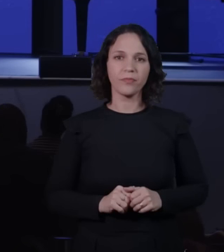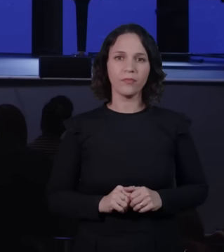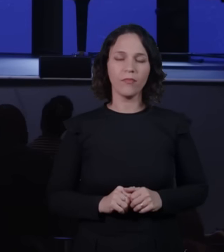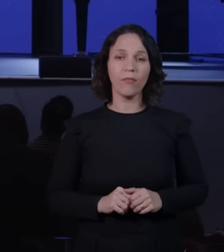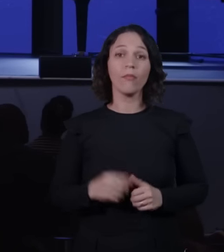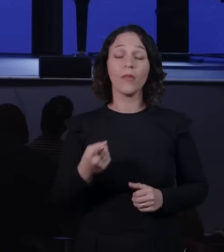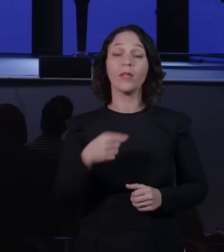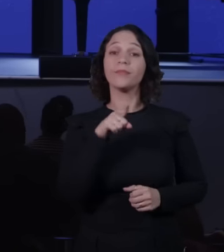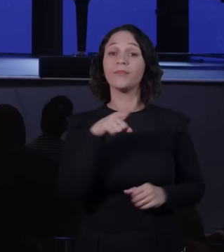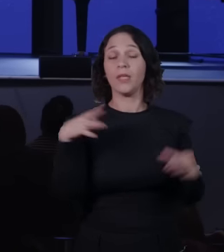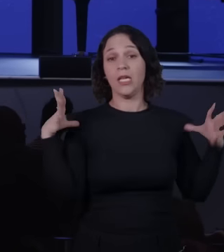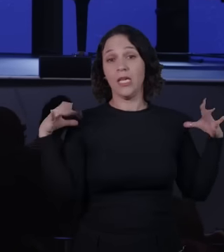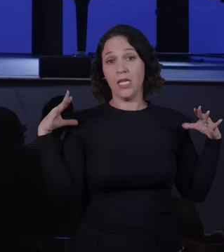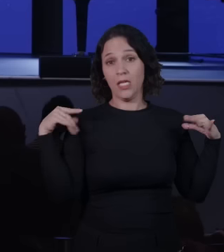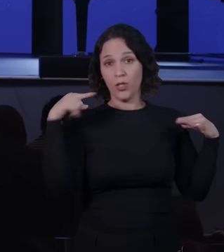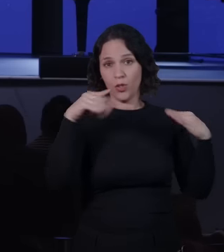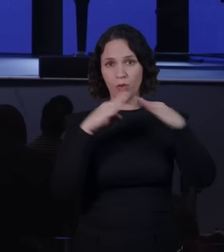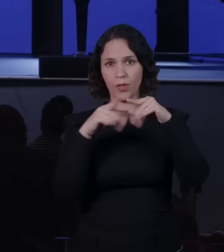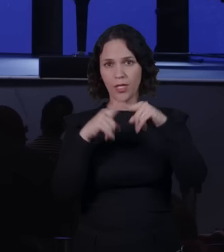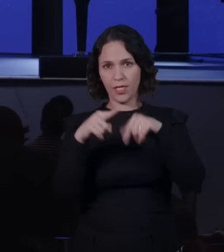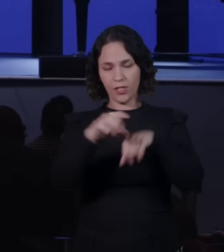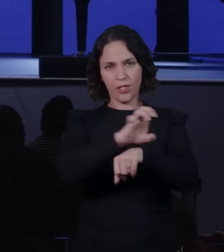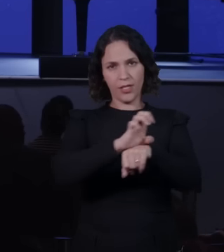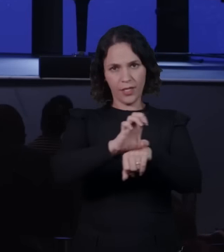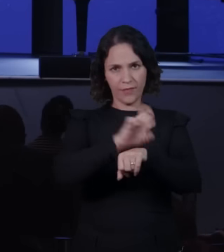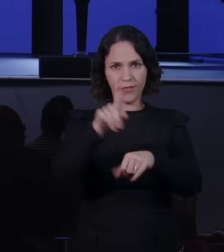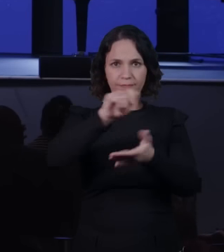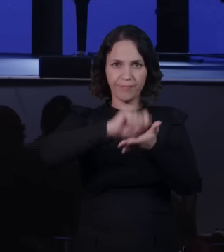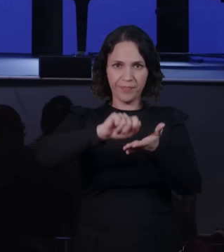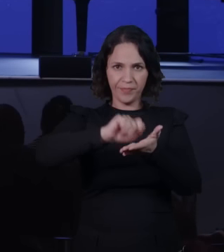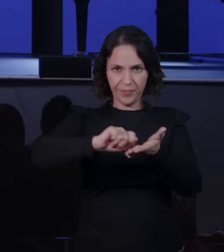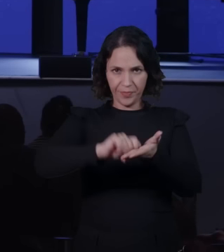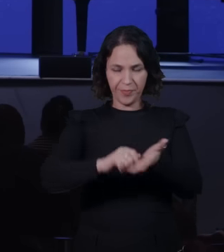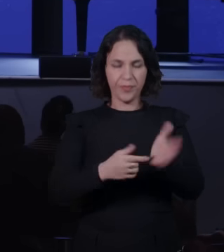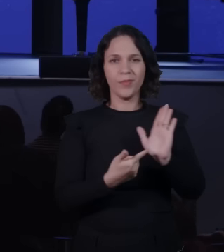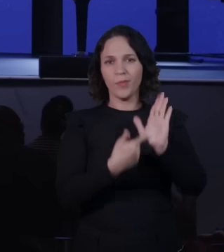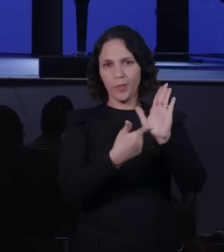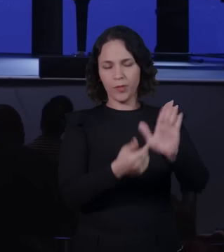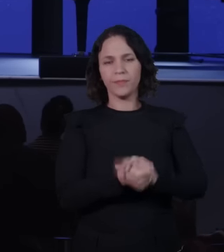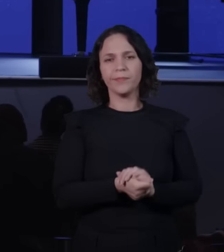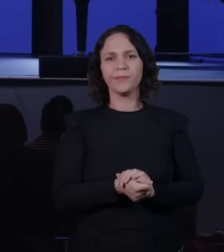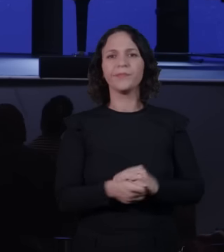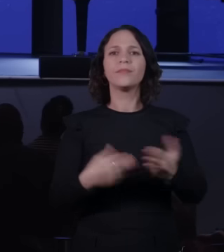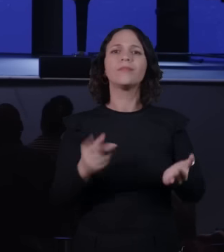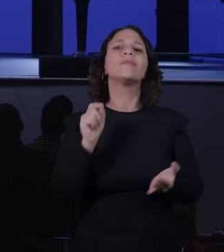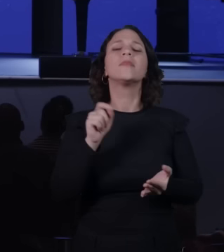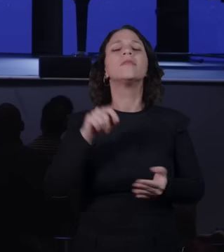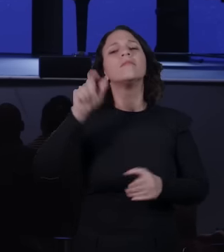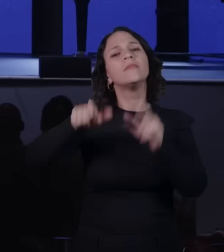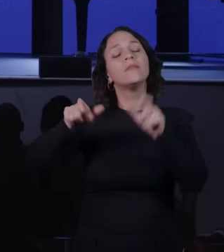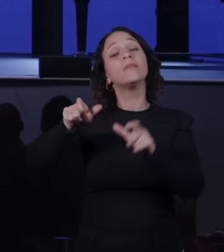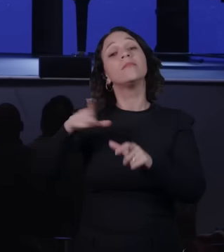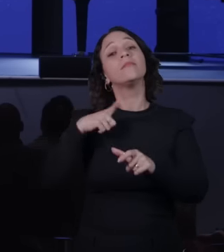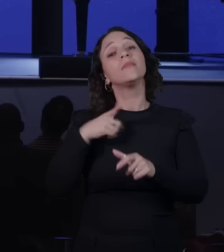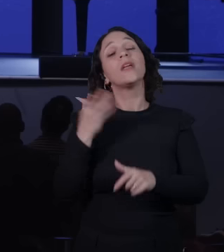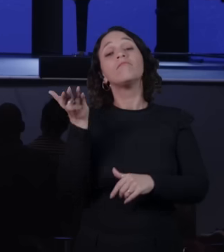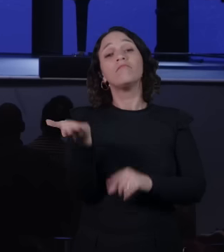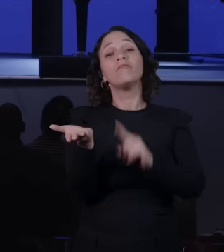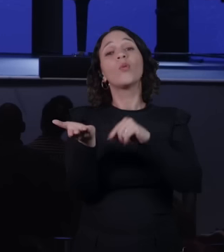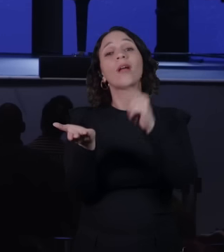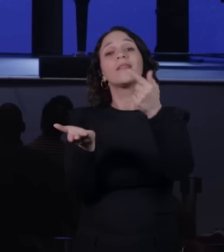Ao anjo da igreja em Éfeso escreve: estas coisas diz aquele que conserva na mão direita as